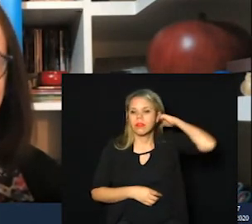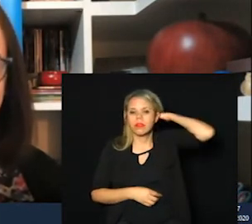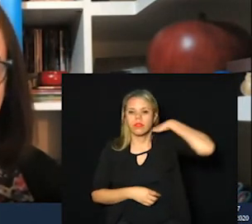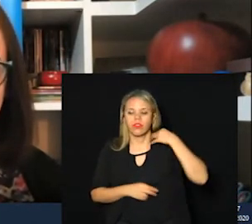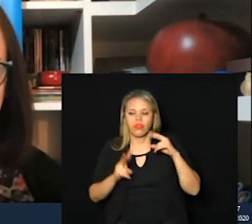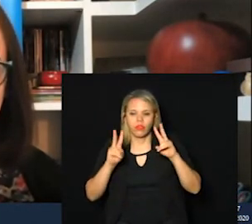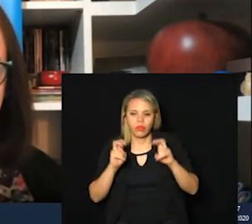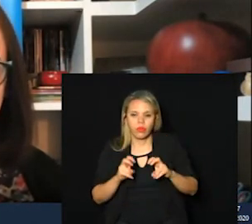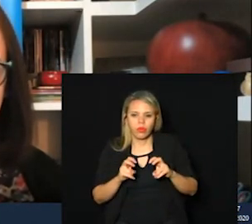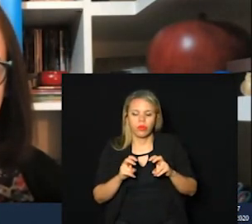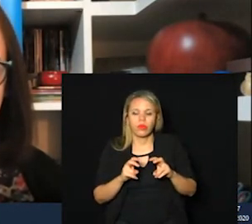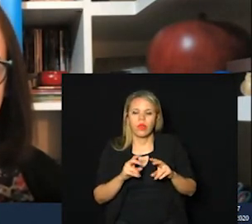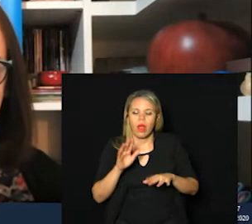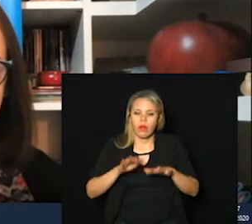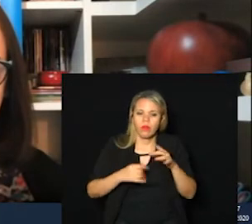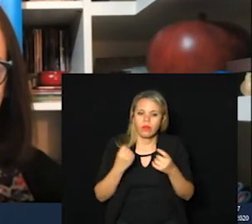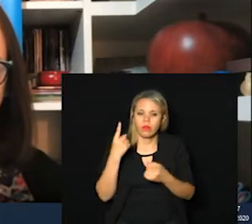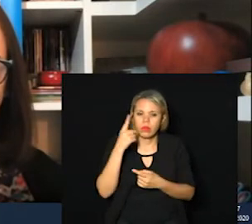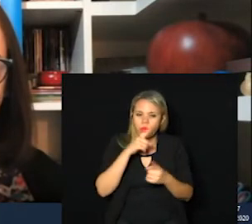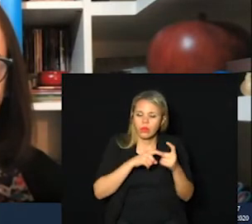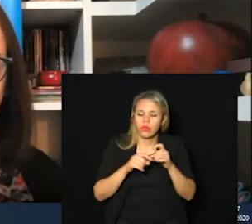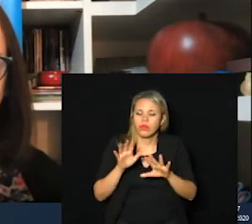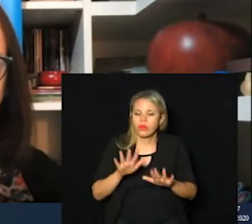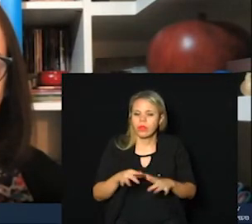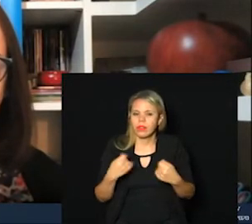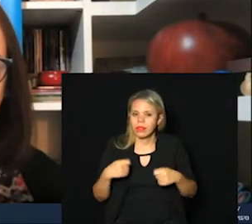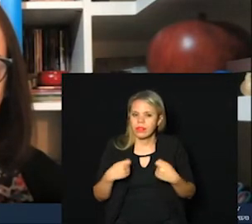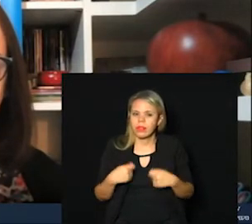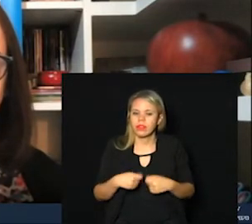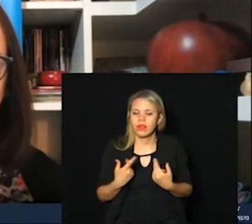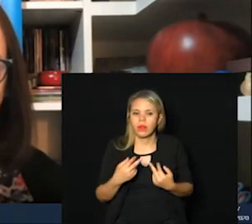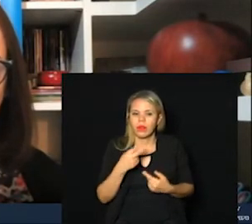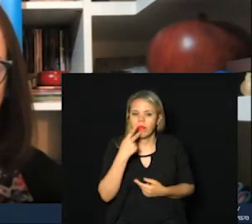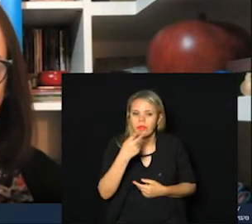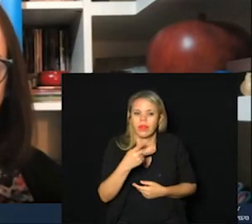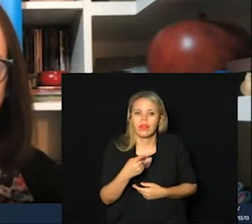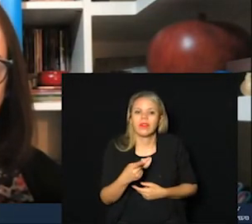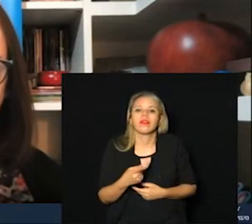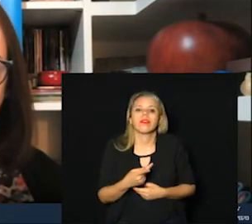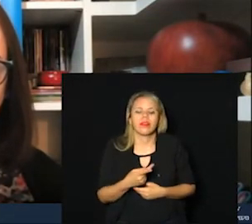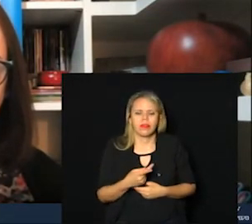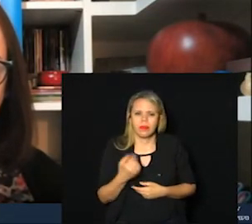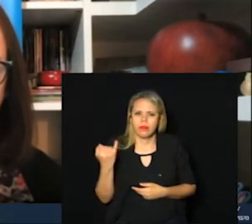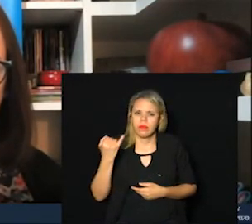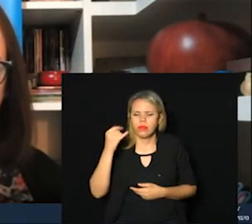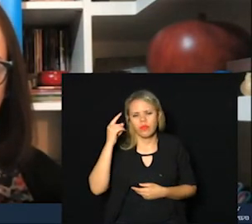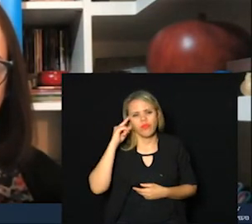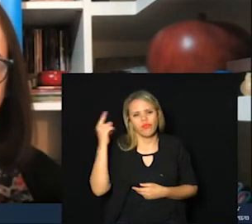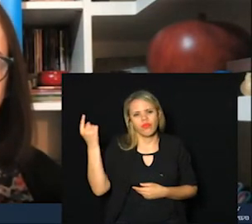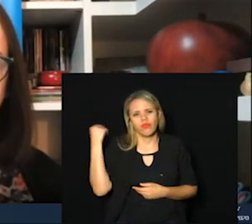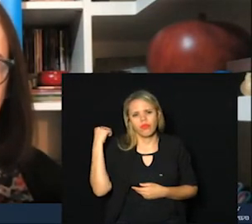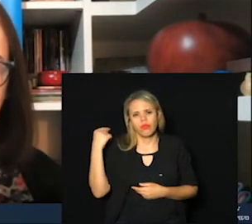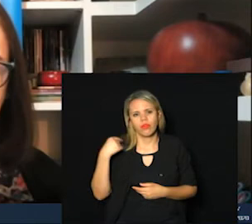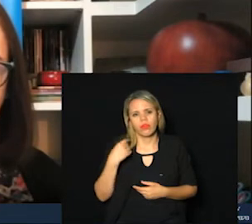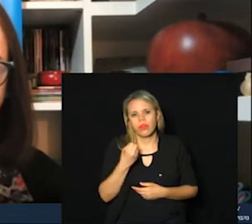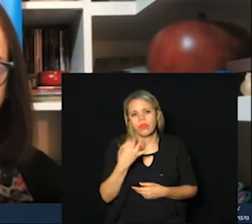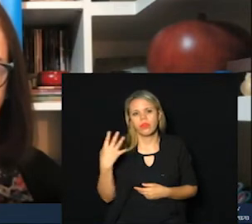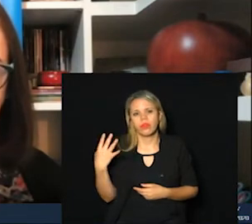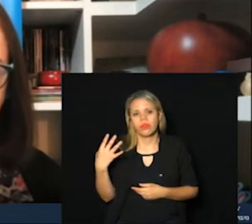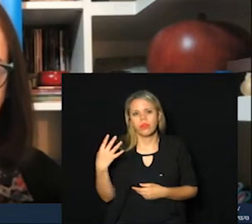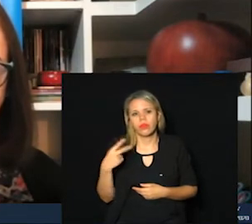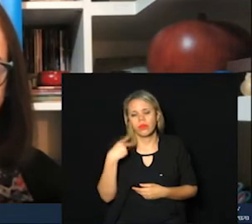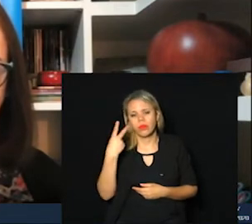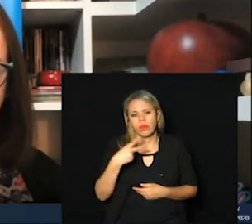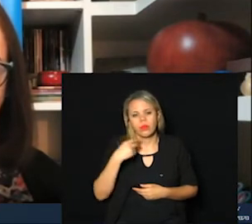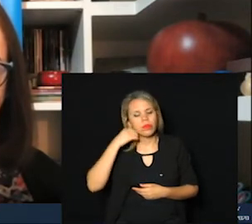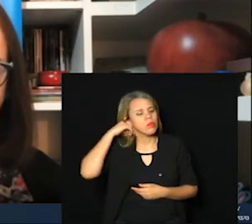assuntos tão complexos, necessários, como eu falei, mas um dia eu fiquei, não sei quantas, mais de 2